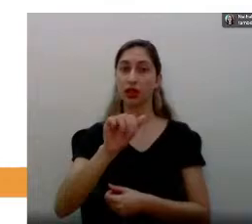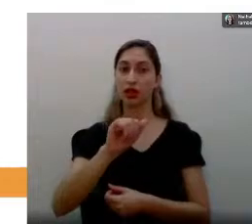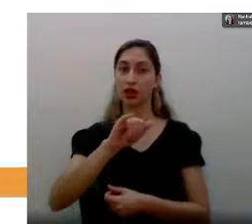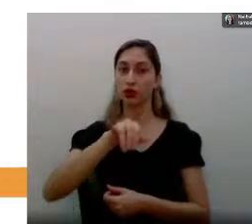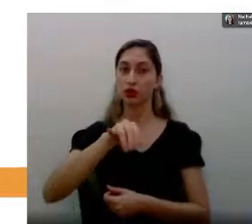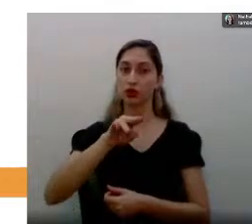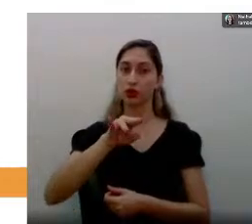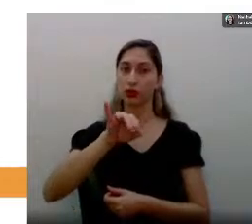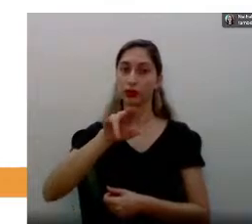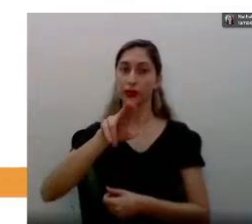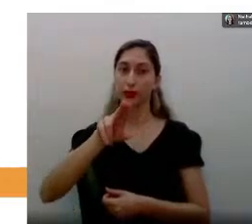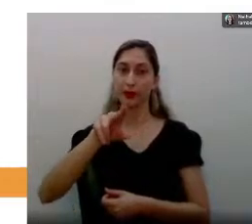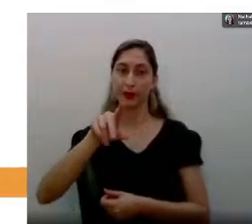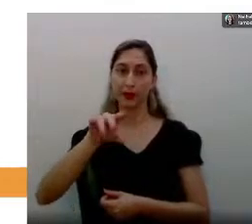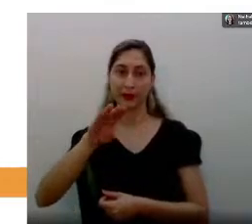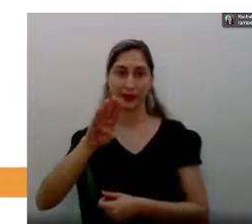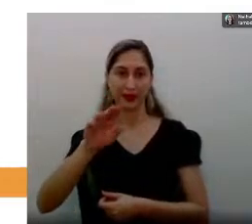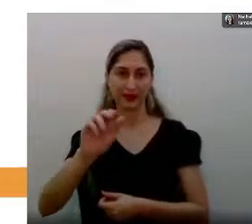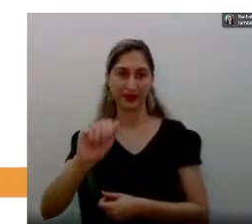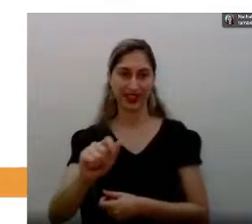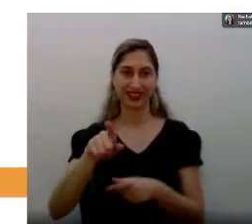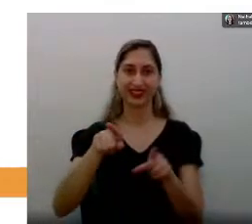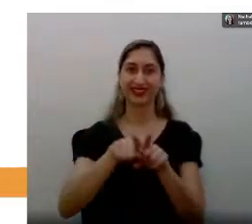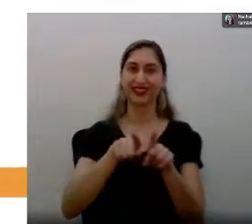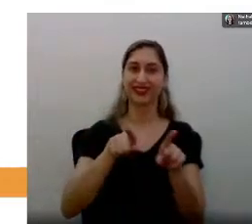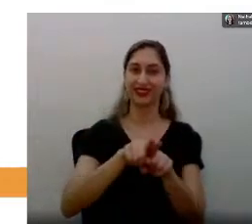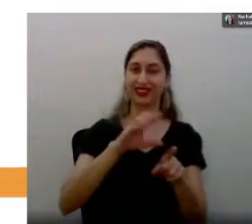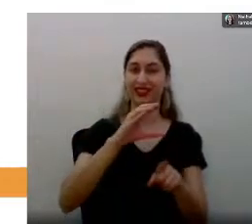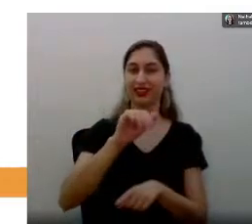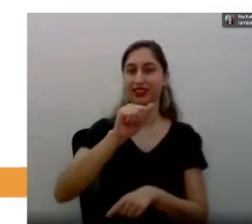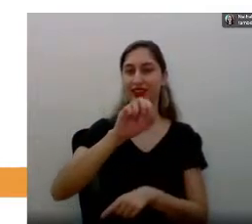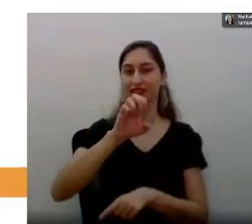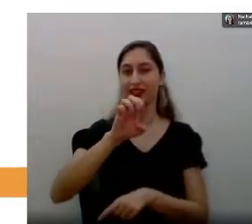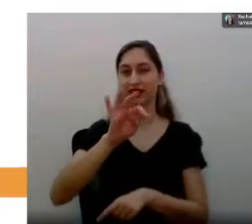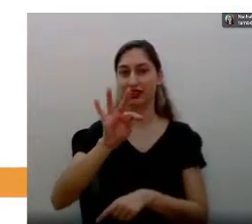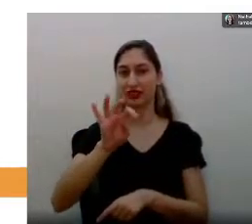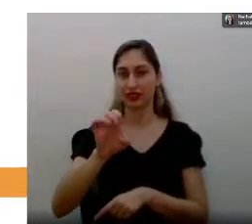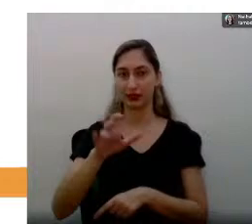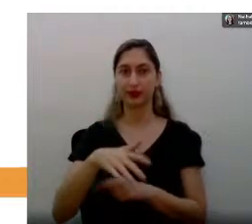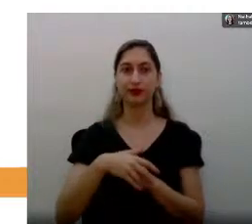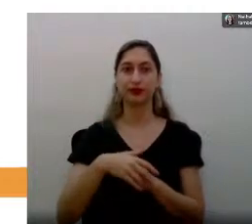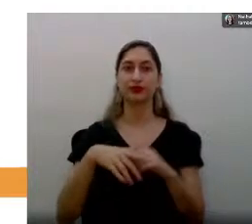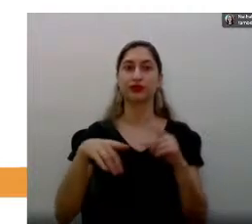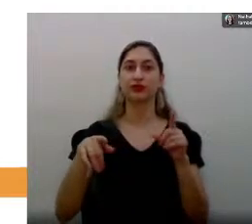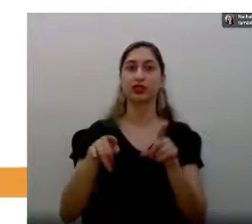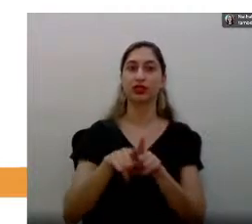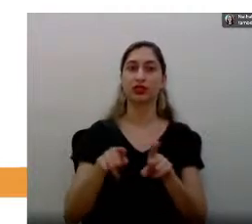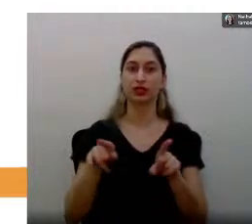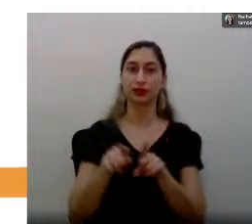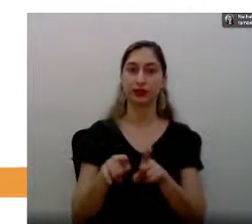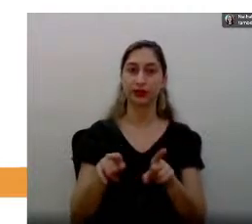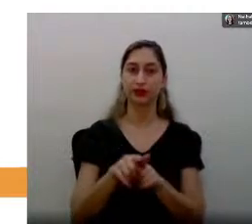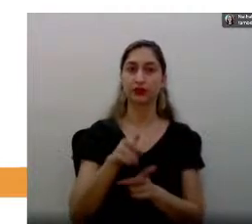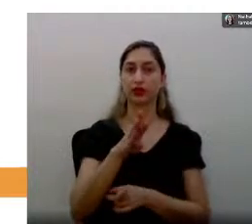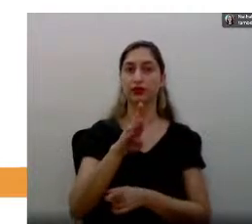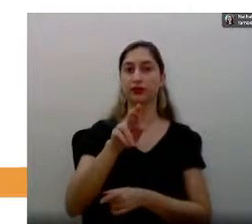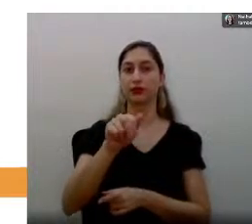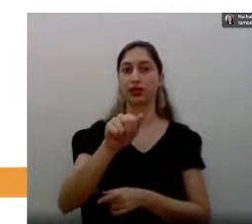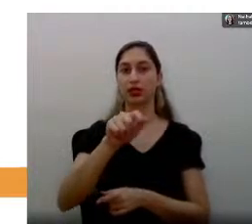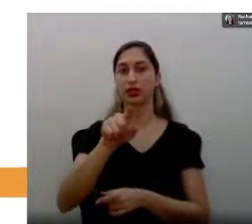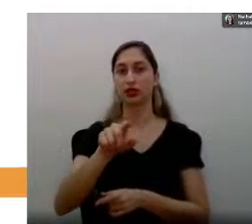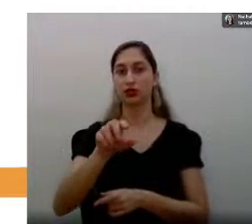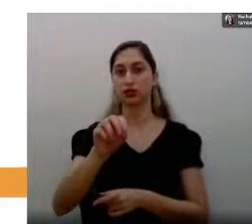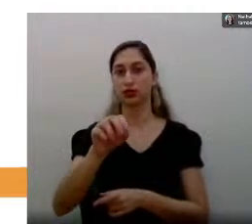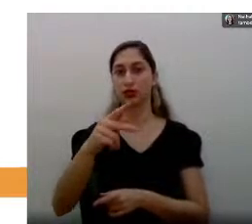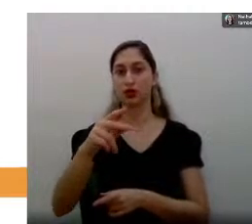tem um micro tá né aqui é até porque os dois são a Serra da Piedade né Observatório do Pico dos dias lá em Brazópolis que é